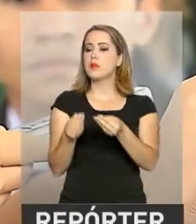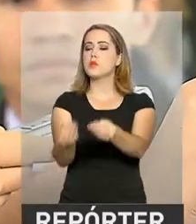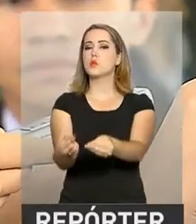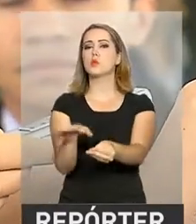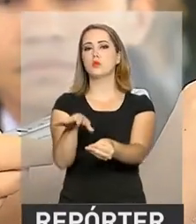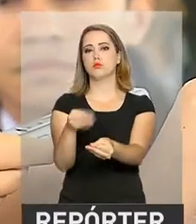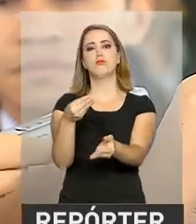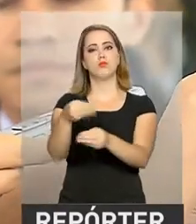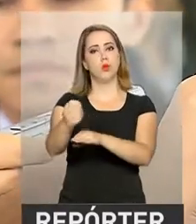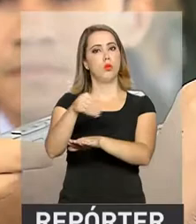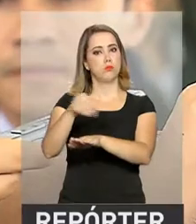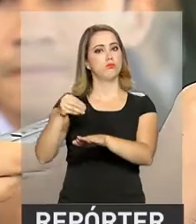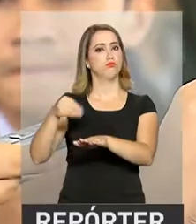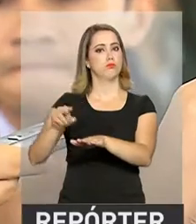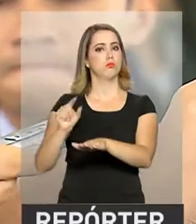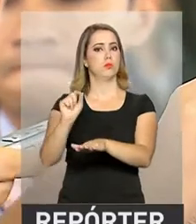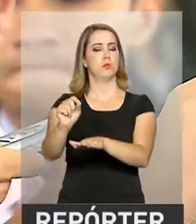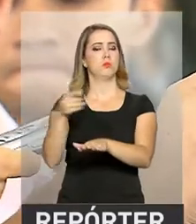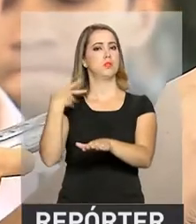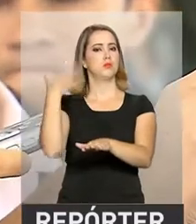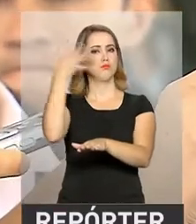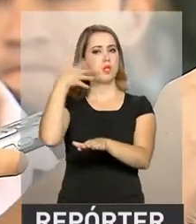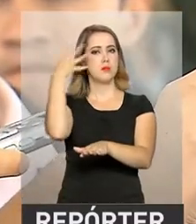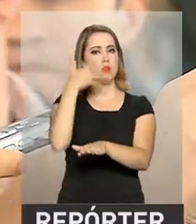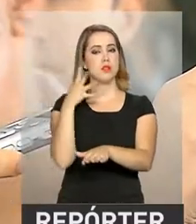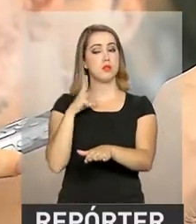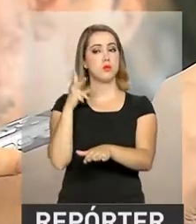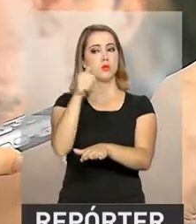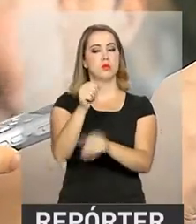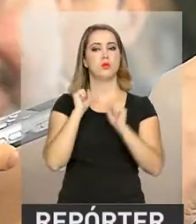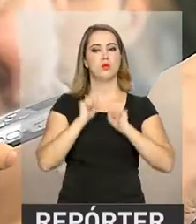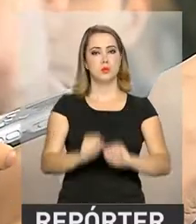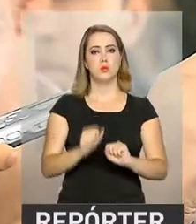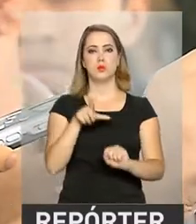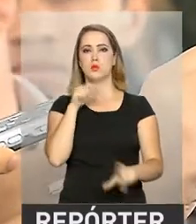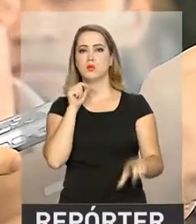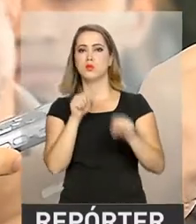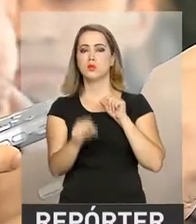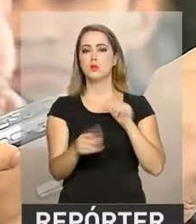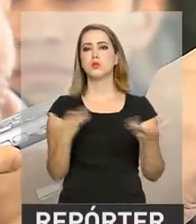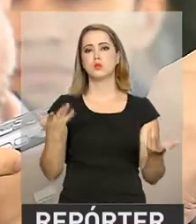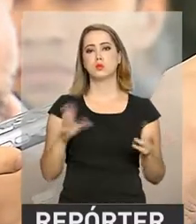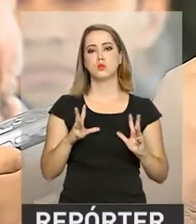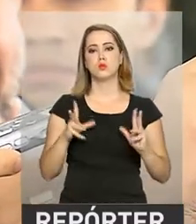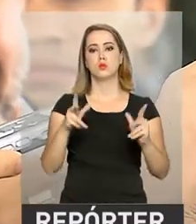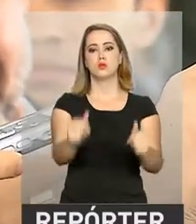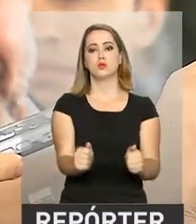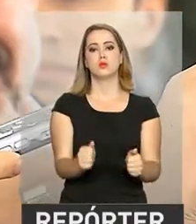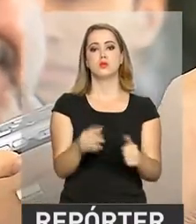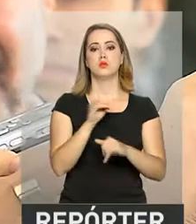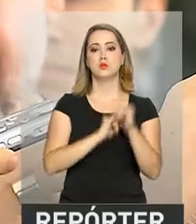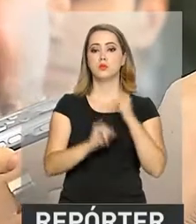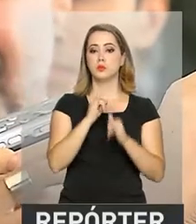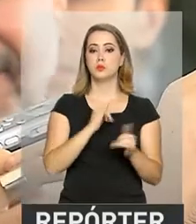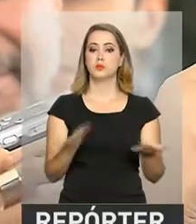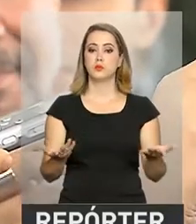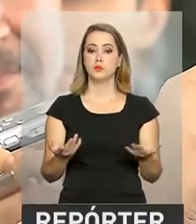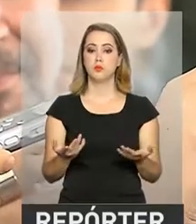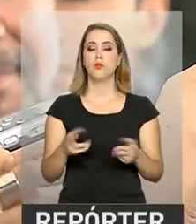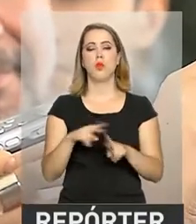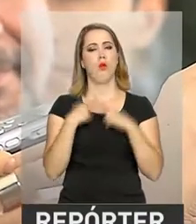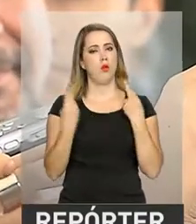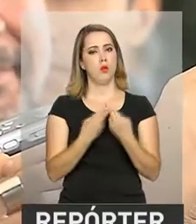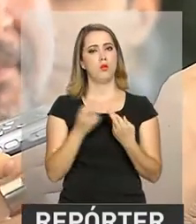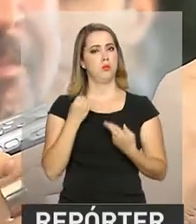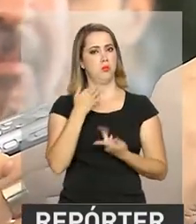esclarecimentos para que eles possam tomar as decisões de posse de todas as informações de forma muito